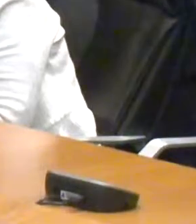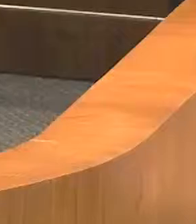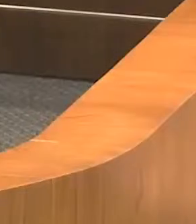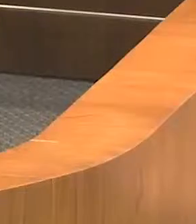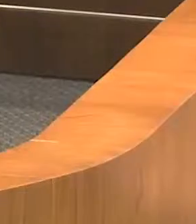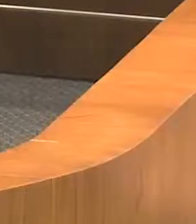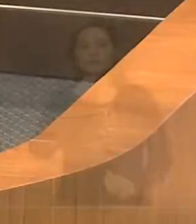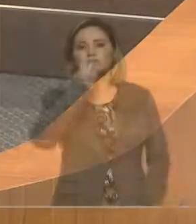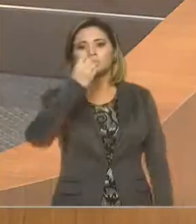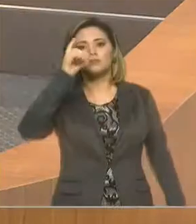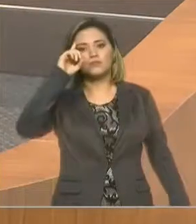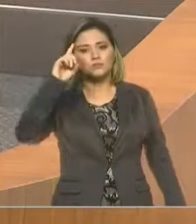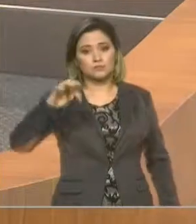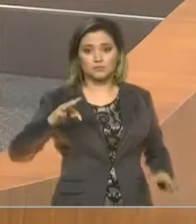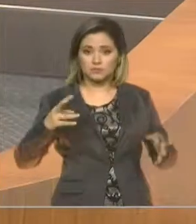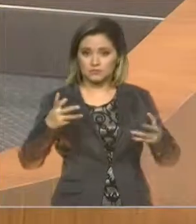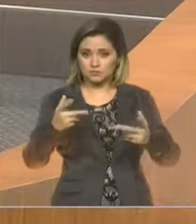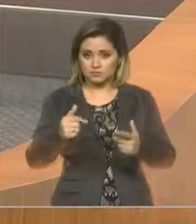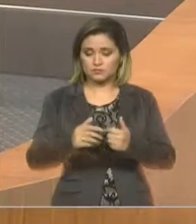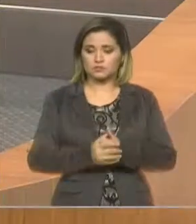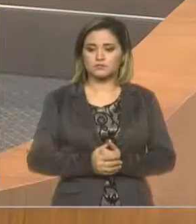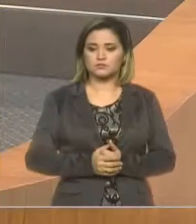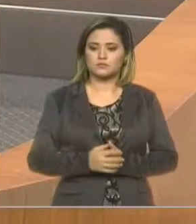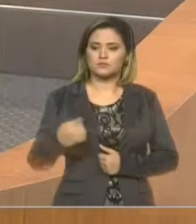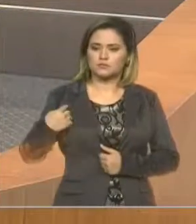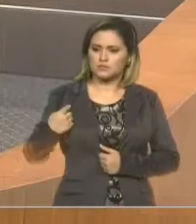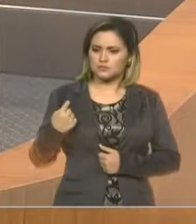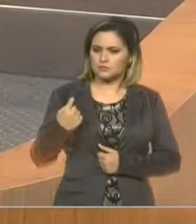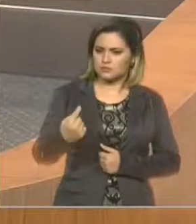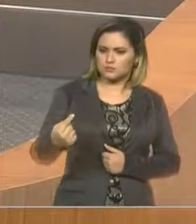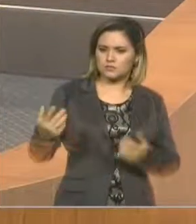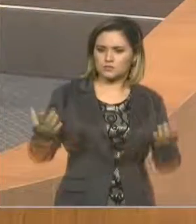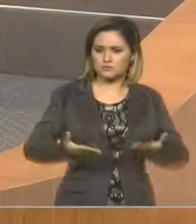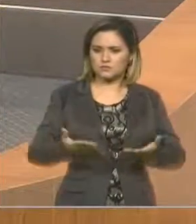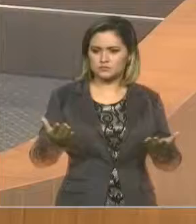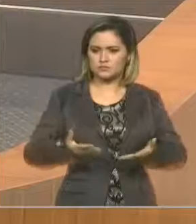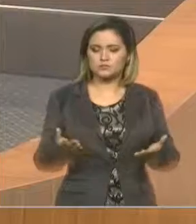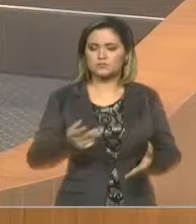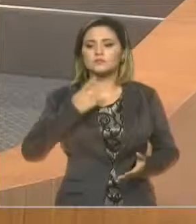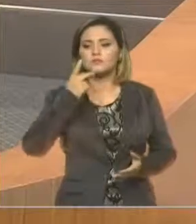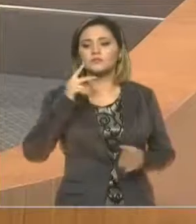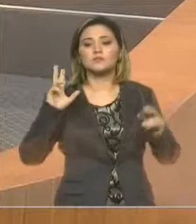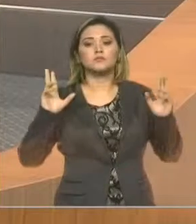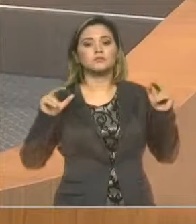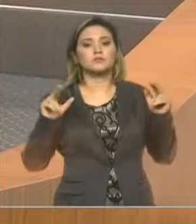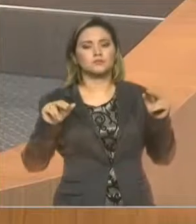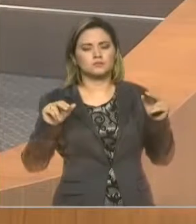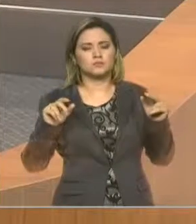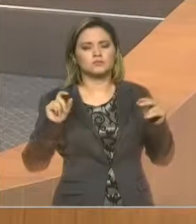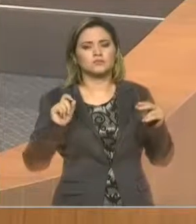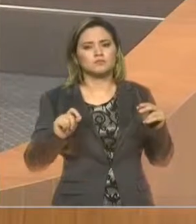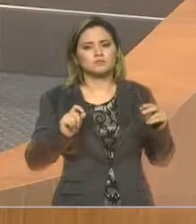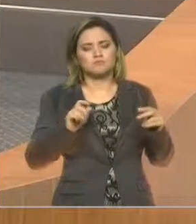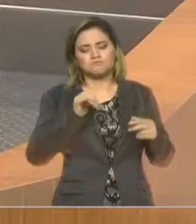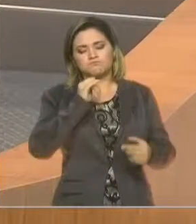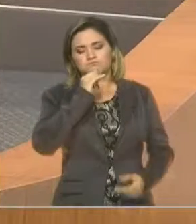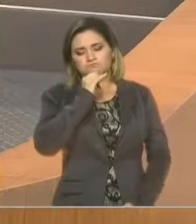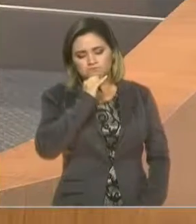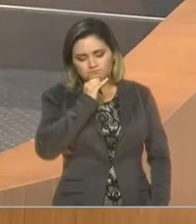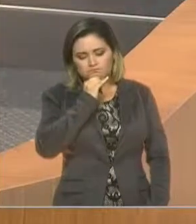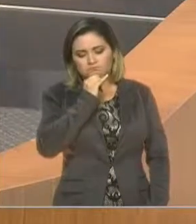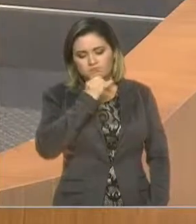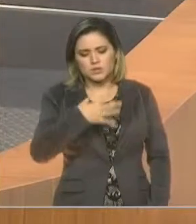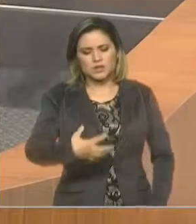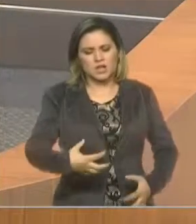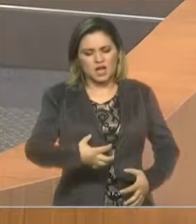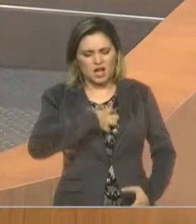Bom dia a todos. Não subo nesta tribuna hoje para falar de um assunto que provoque alegria, mas de um tema que nos causa